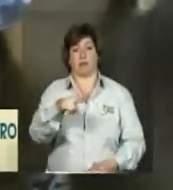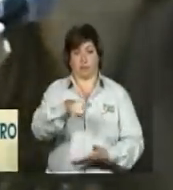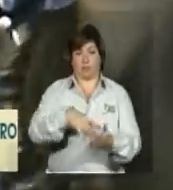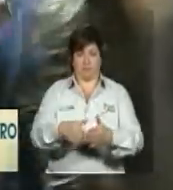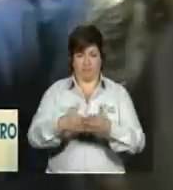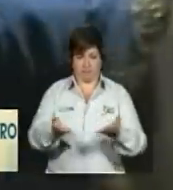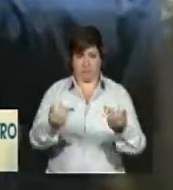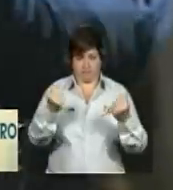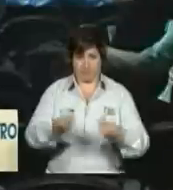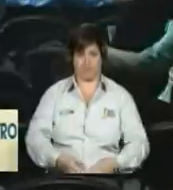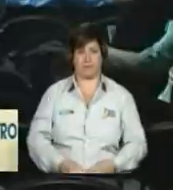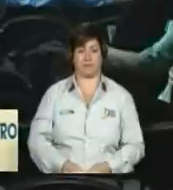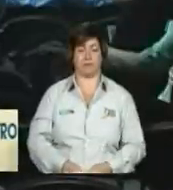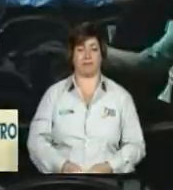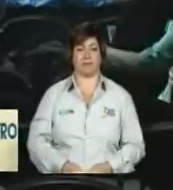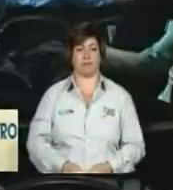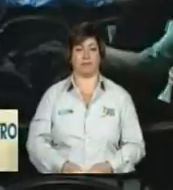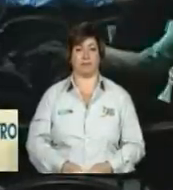por favor.